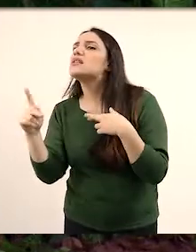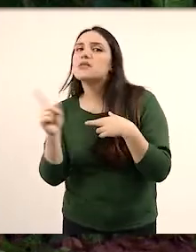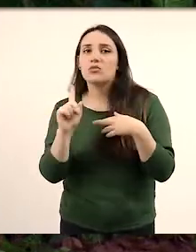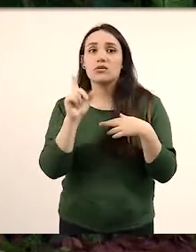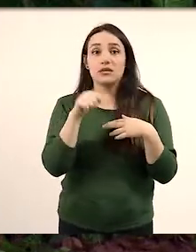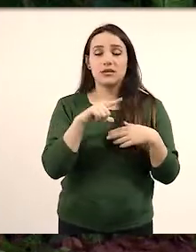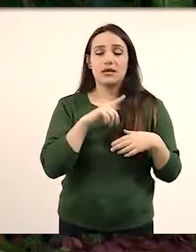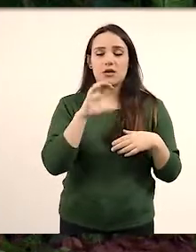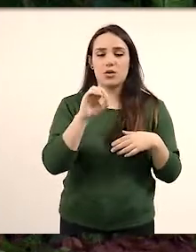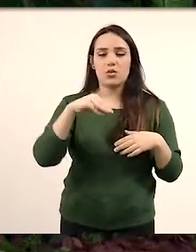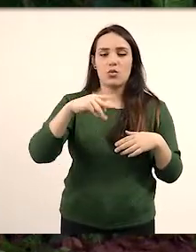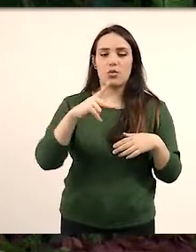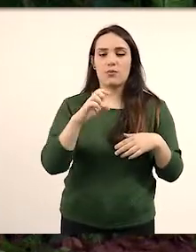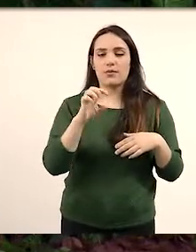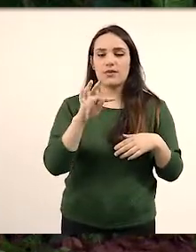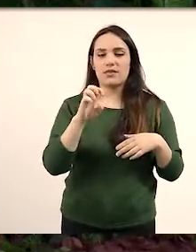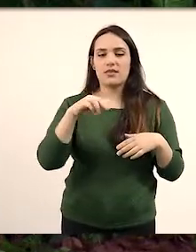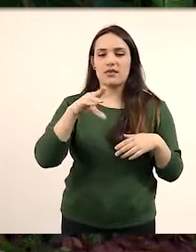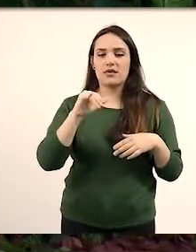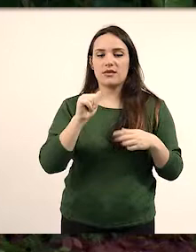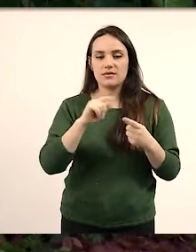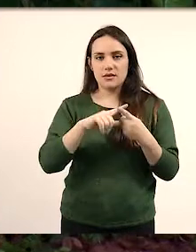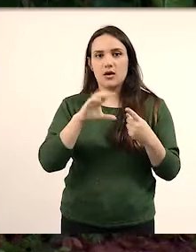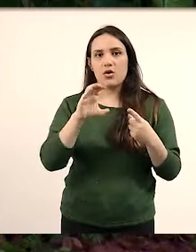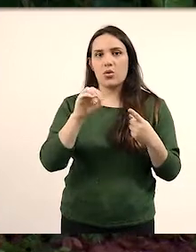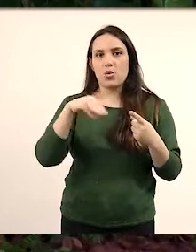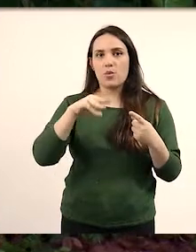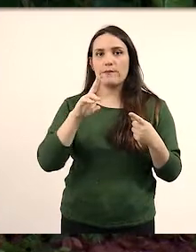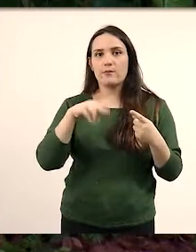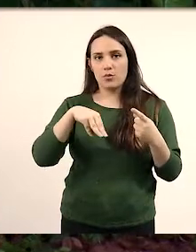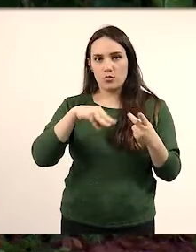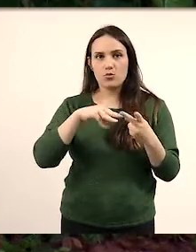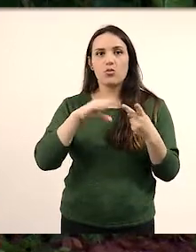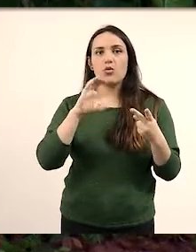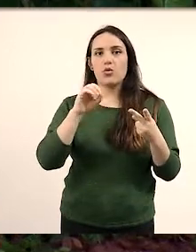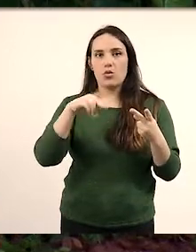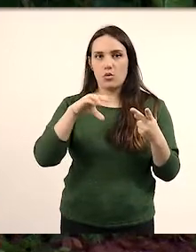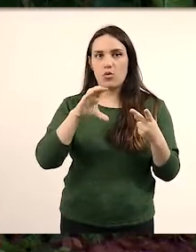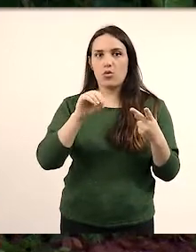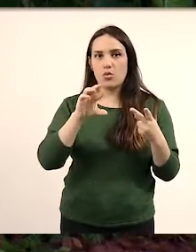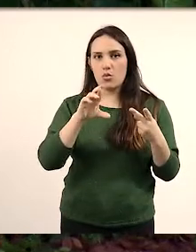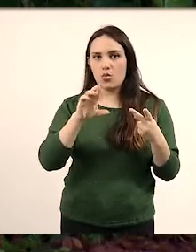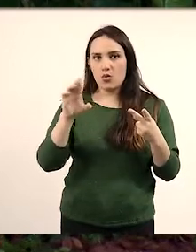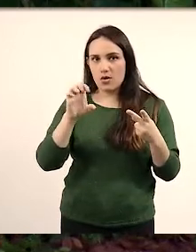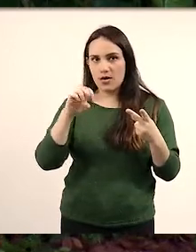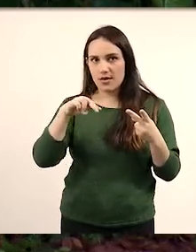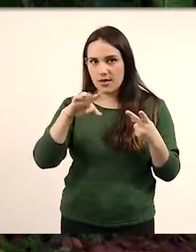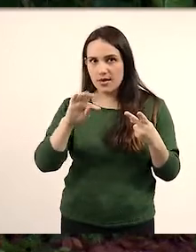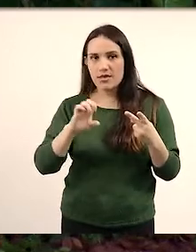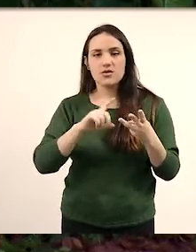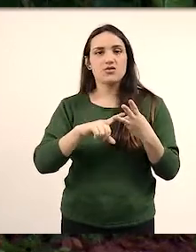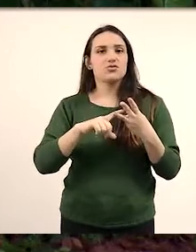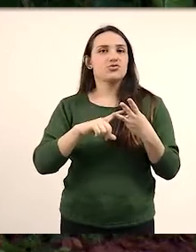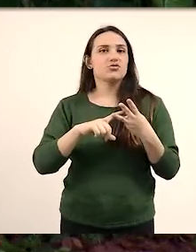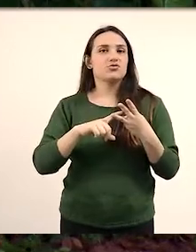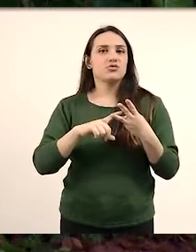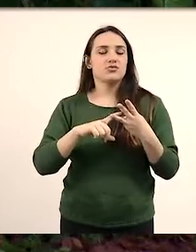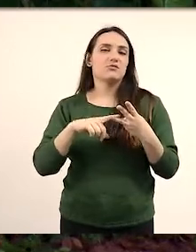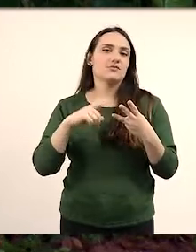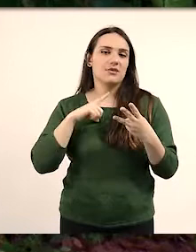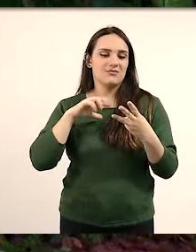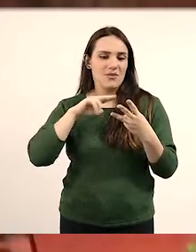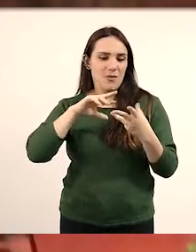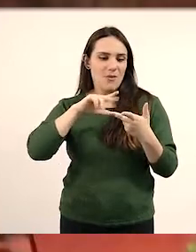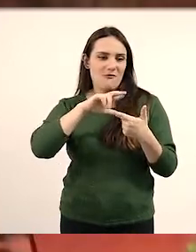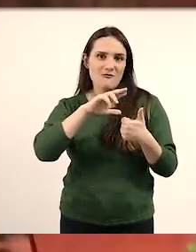comum, uma competência concorrente, uma competência exclusiva. Essa salada de competências que geram esses conflitos, o que a gente pode falar sobre cada uma